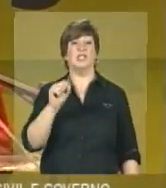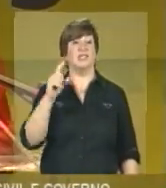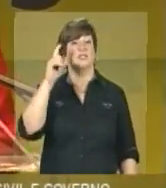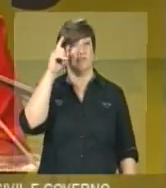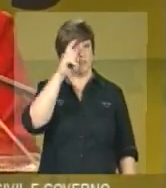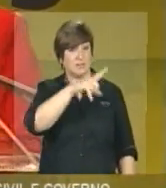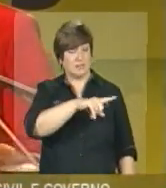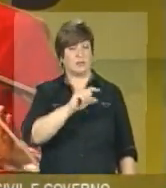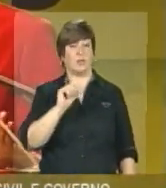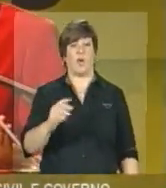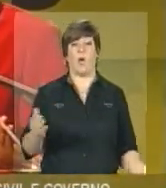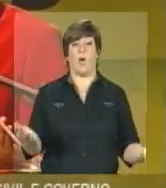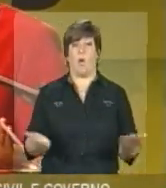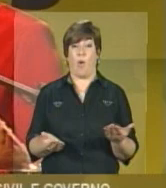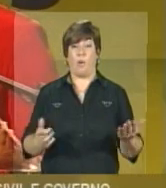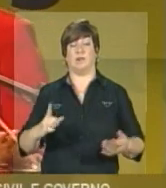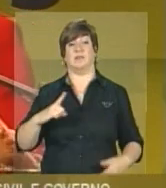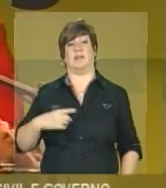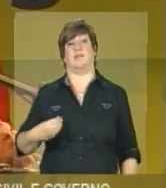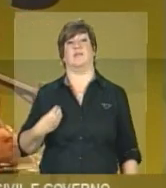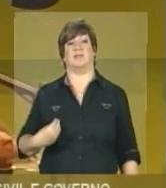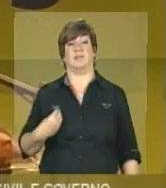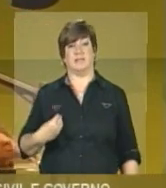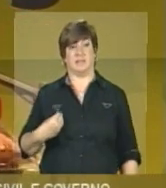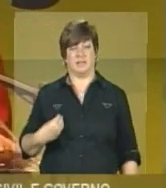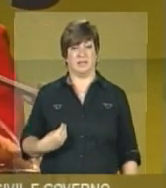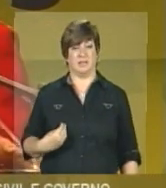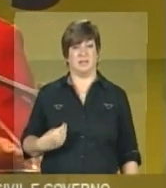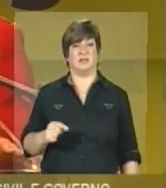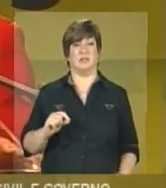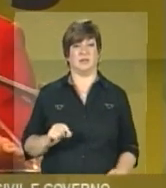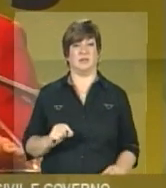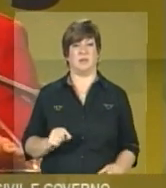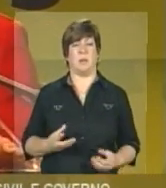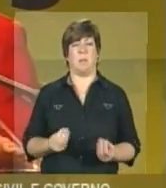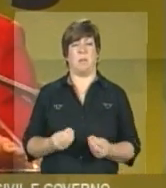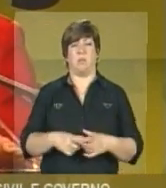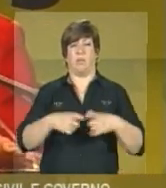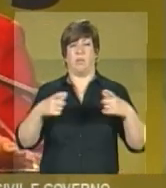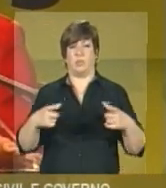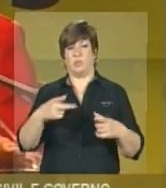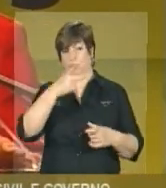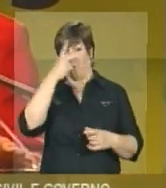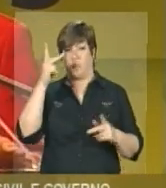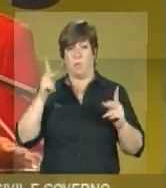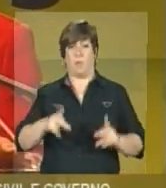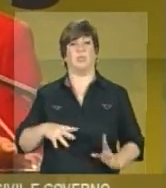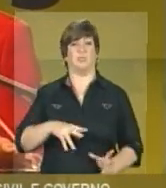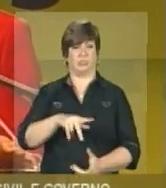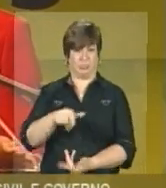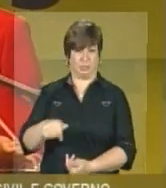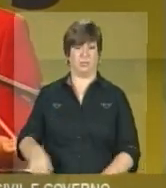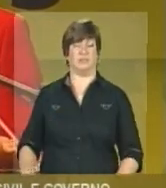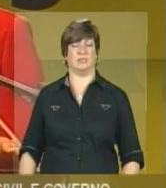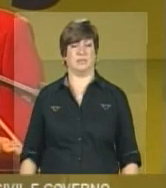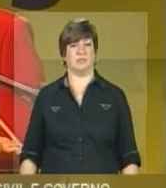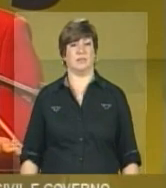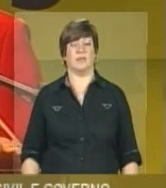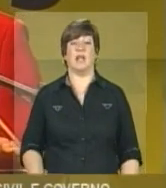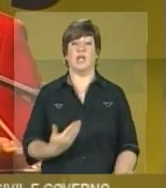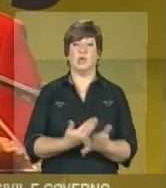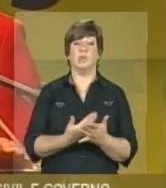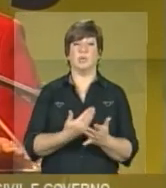difíceis em que hoje vive ampla parte da humanidade.